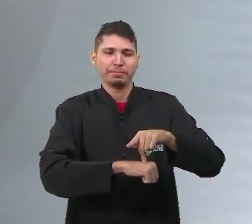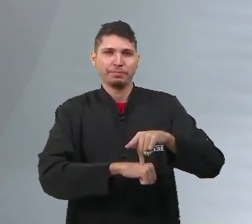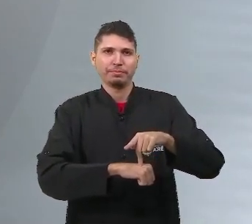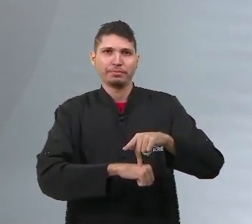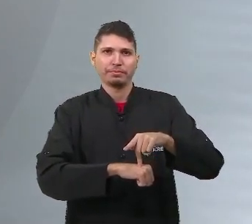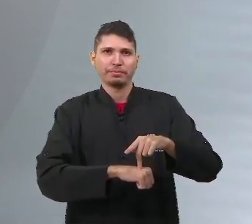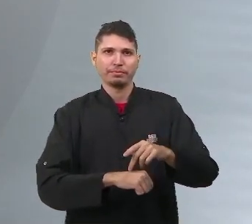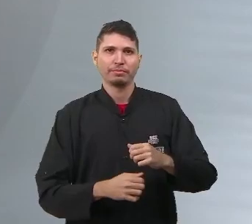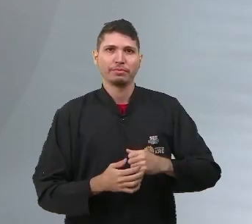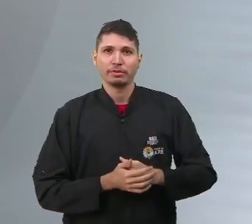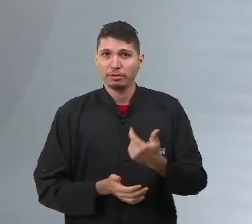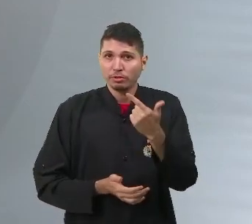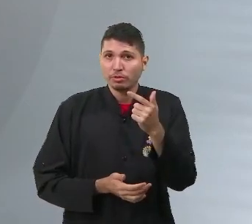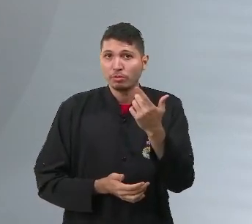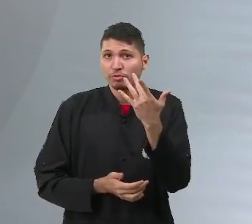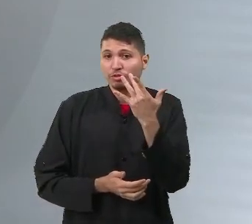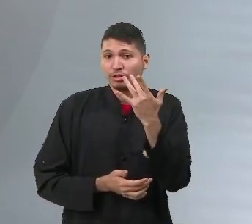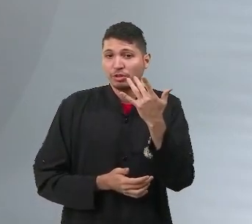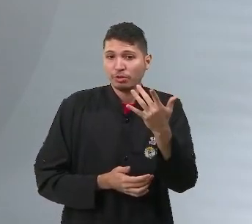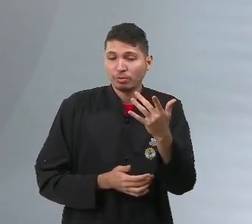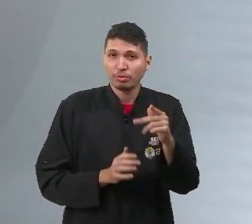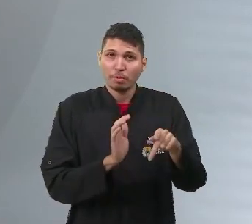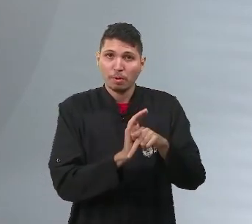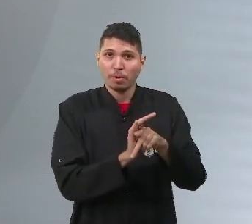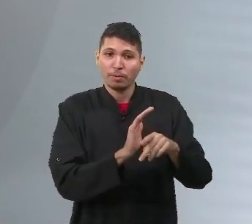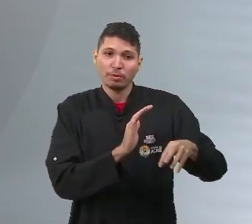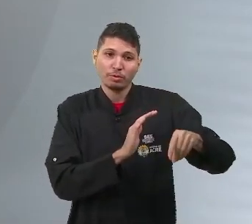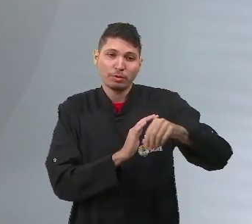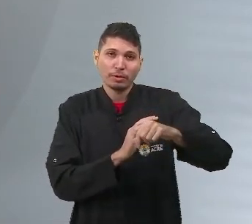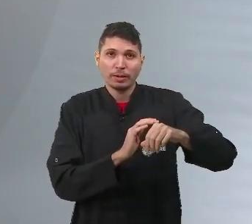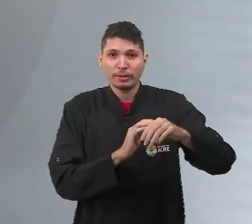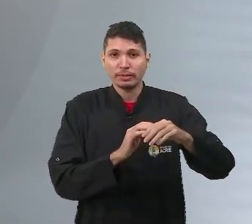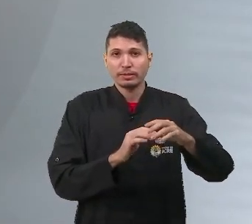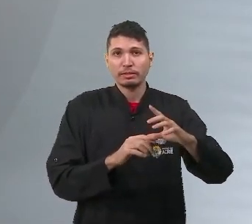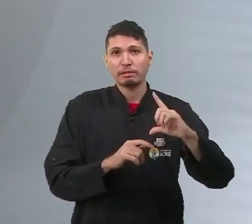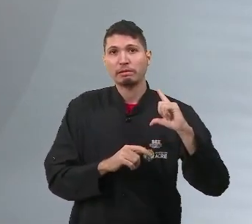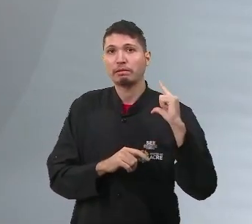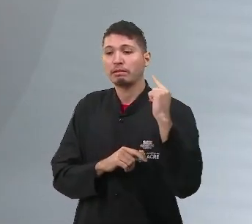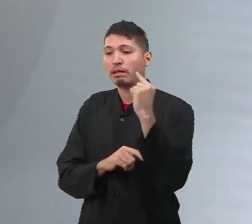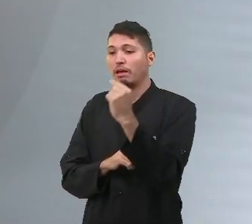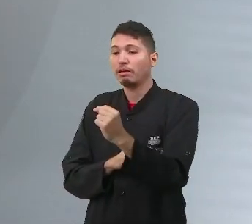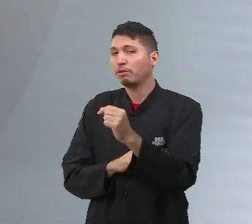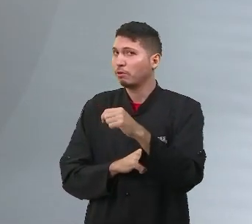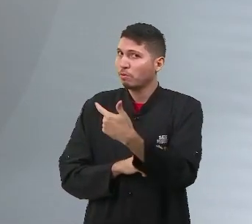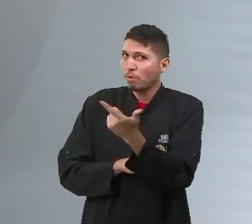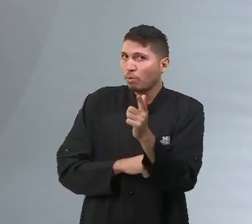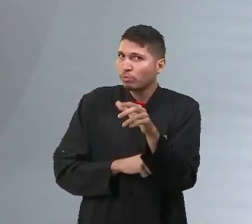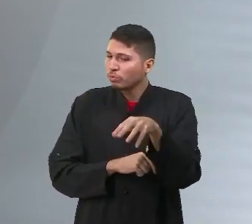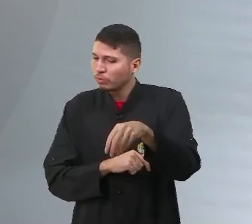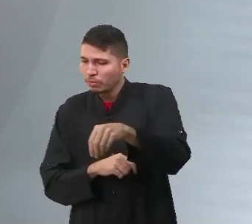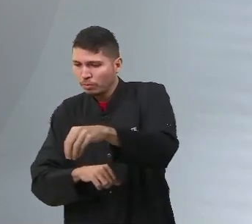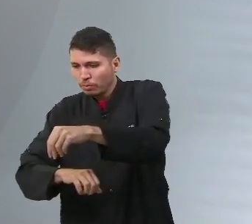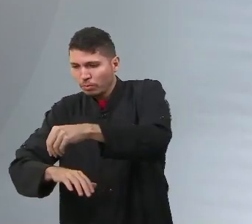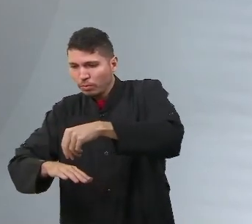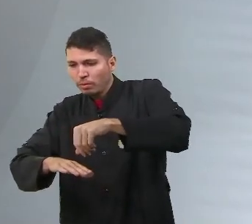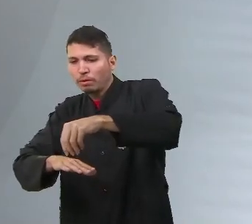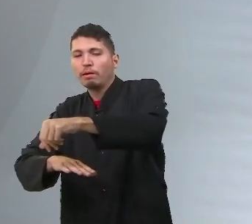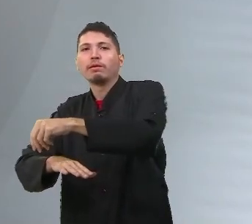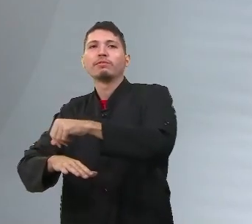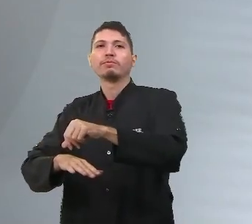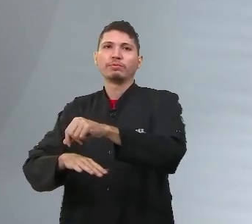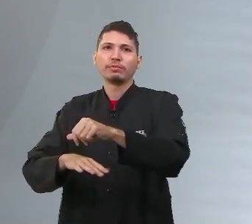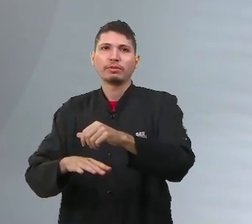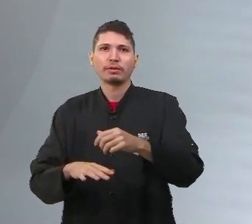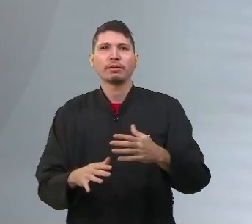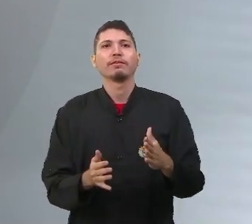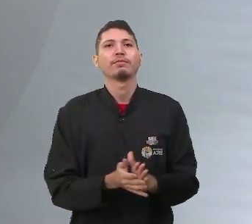não tinham o ouro dentro do seu território, eles passaram a buscar em outros territórios, né? E aí entra todo o processo da colonização